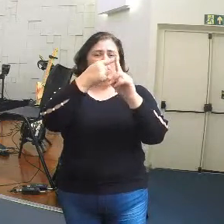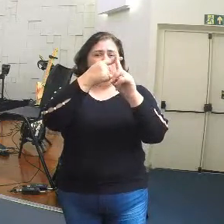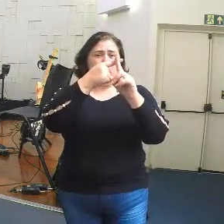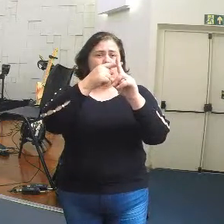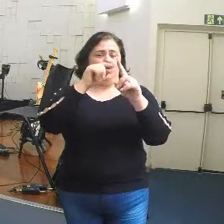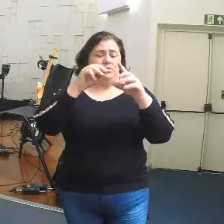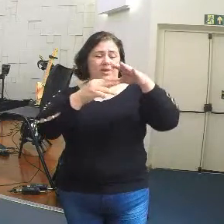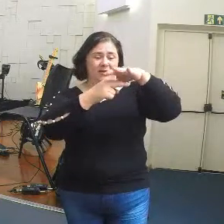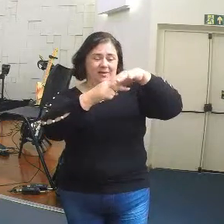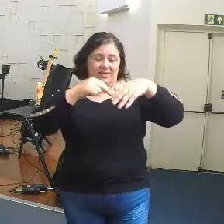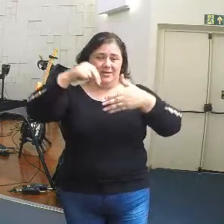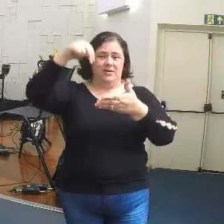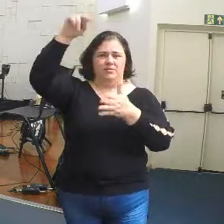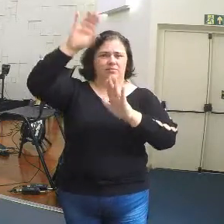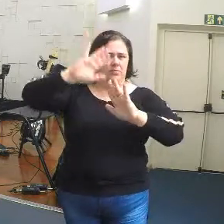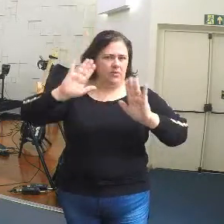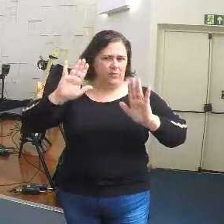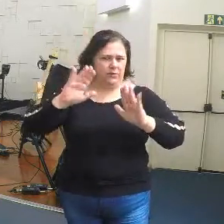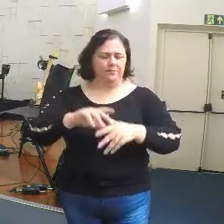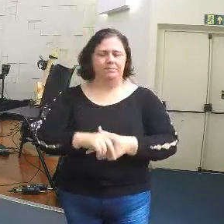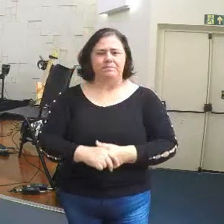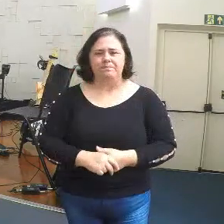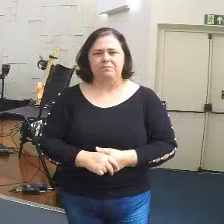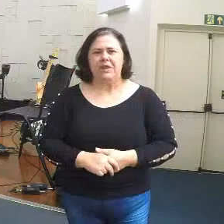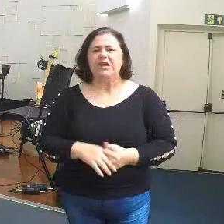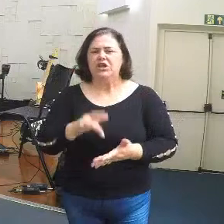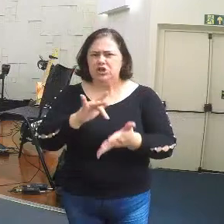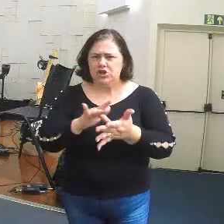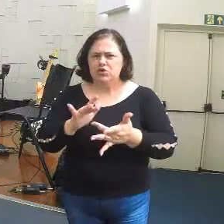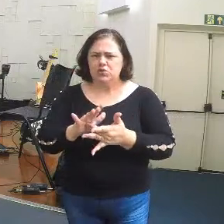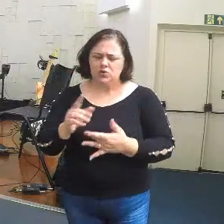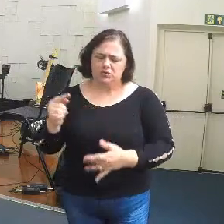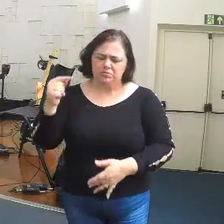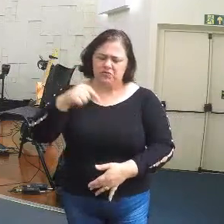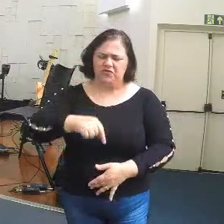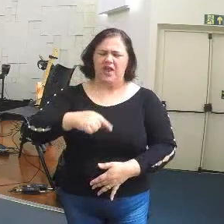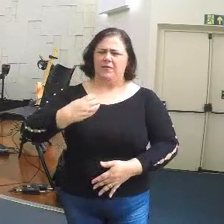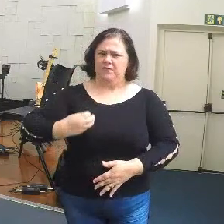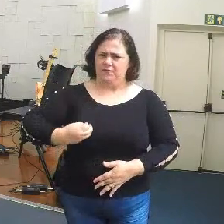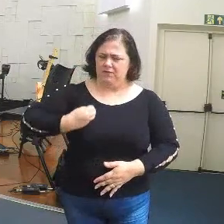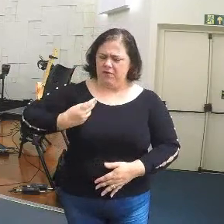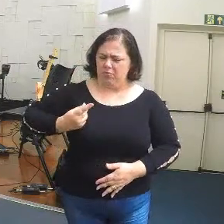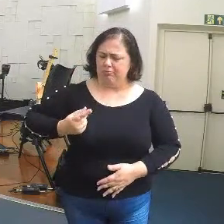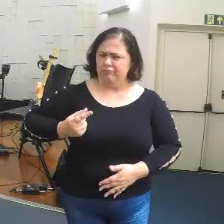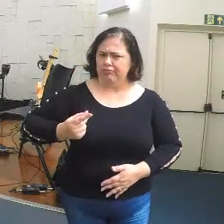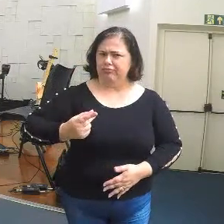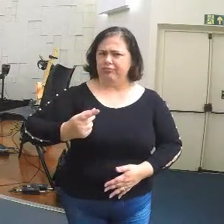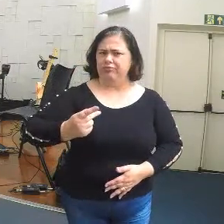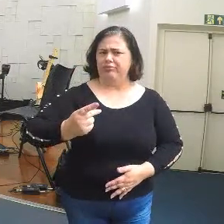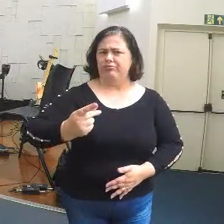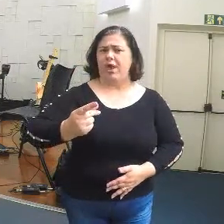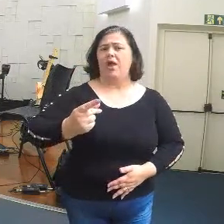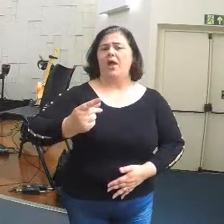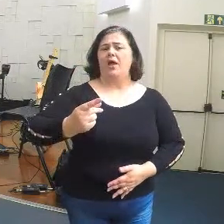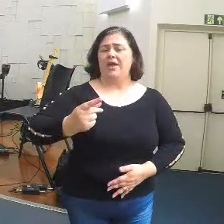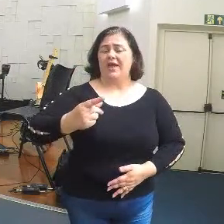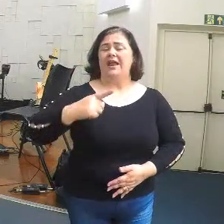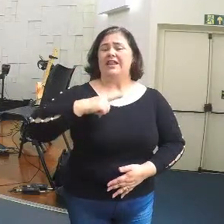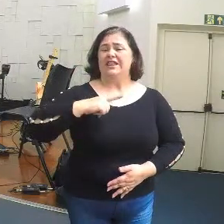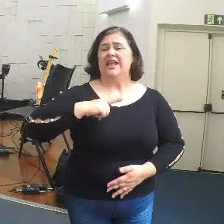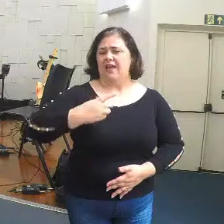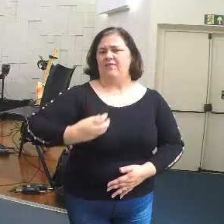Ele veio em carne. Então essa é uma parte da pregação. Quando nós compartilhamos o pão, nós estamos dizendo que Jesus veio em